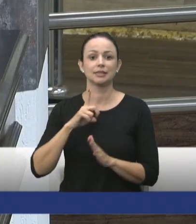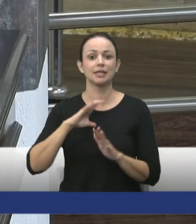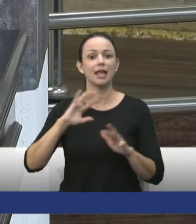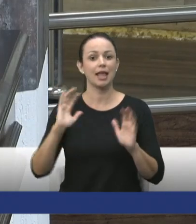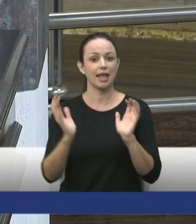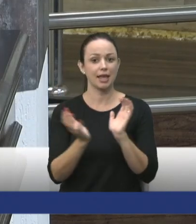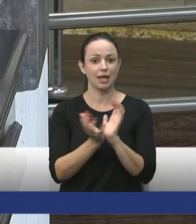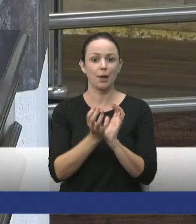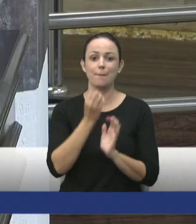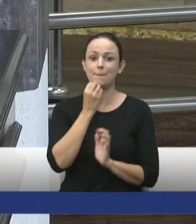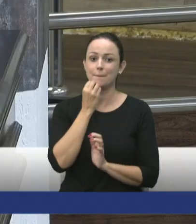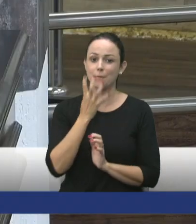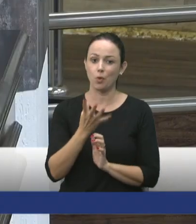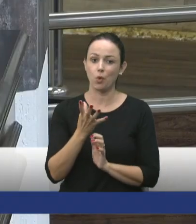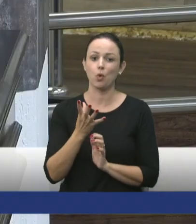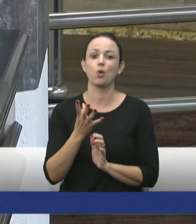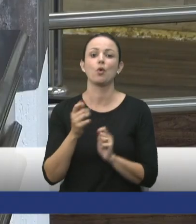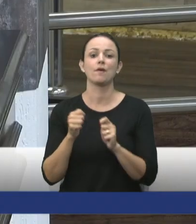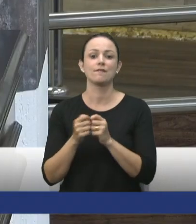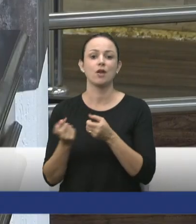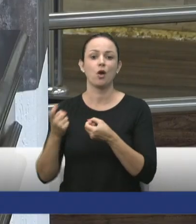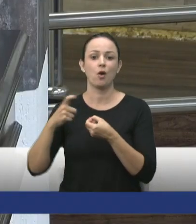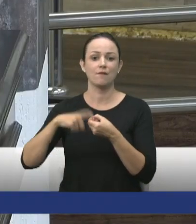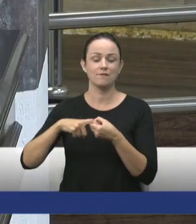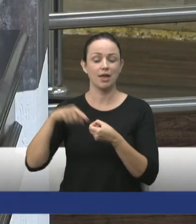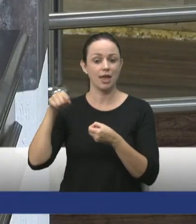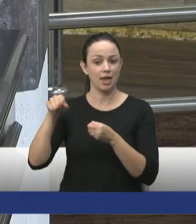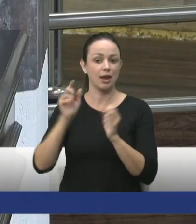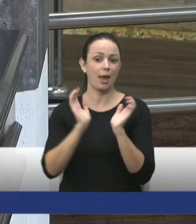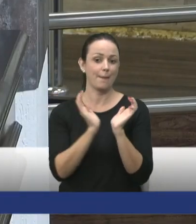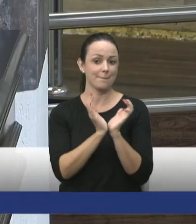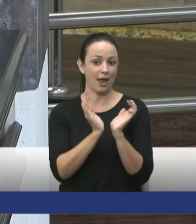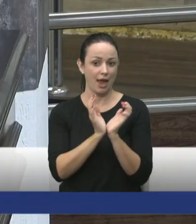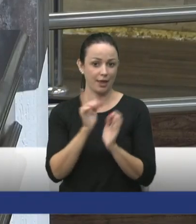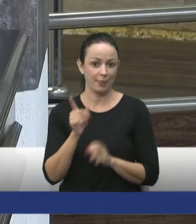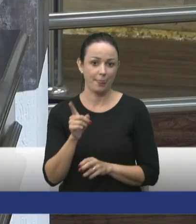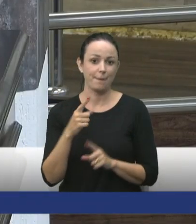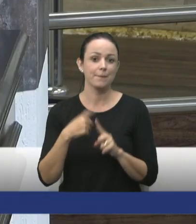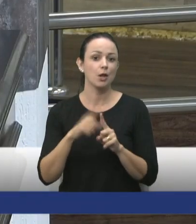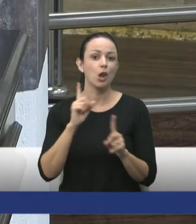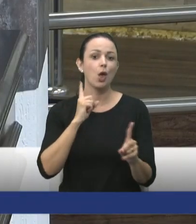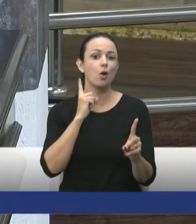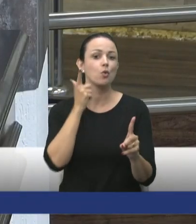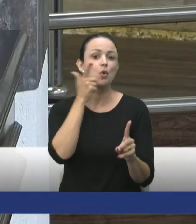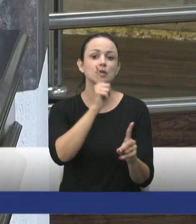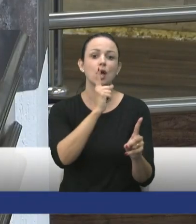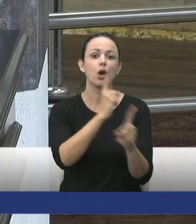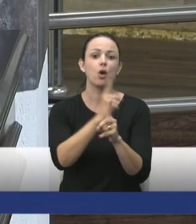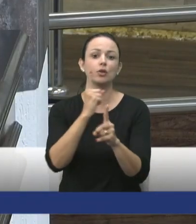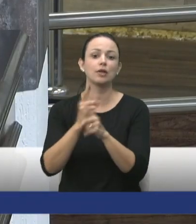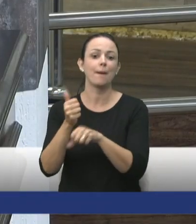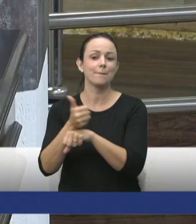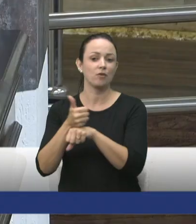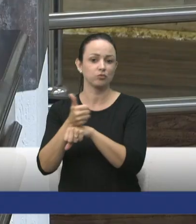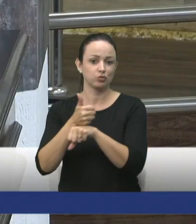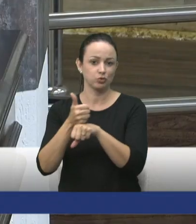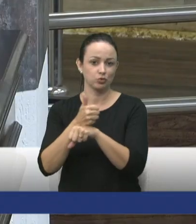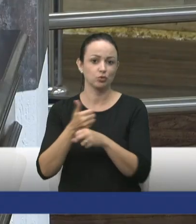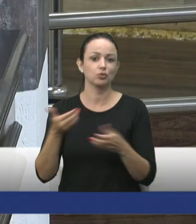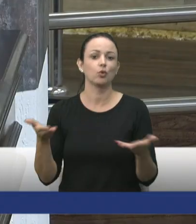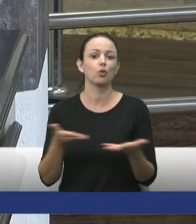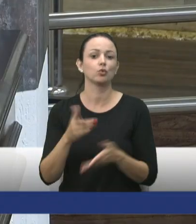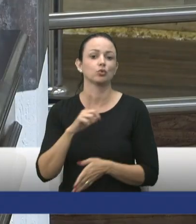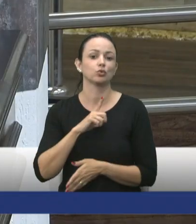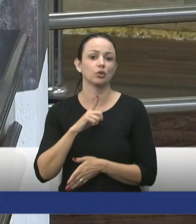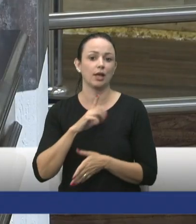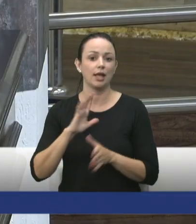muito boa, que a gente foi feito um convênio com a PAI, porque a gente não conseguia encontrar profissionais, tá? Então, agora, hoje, a gente tem